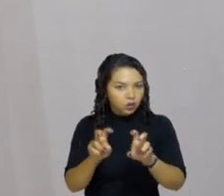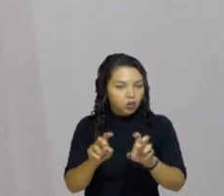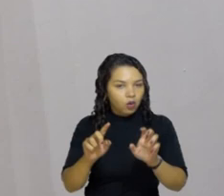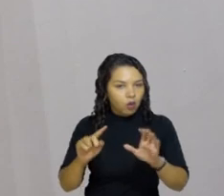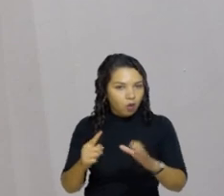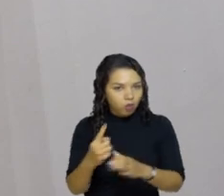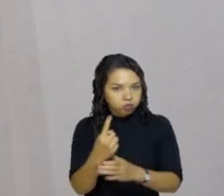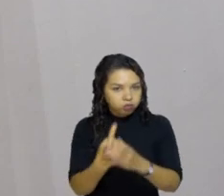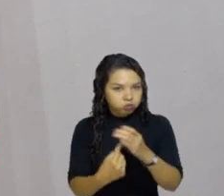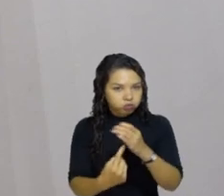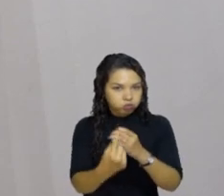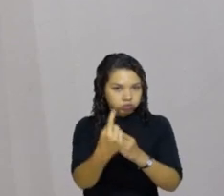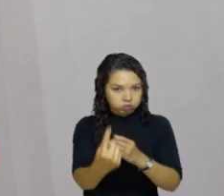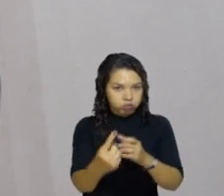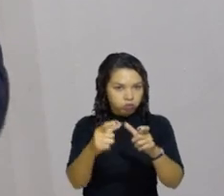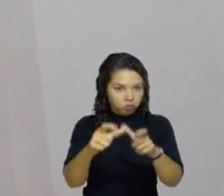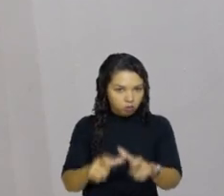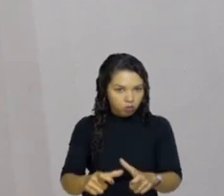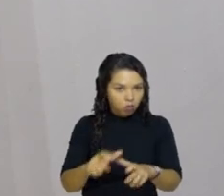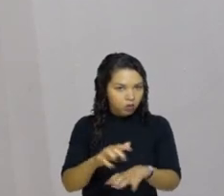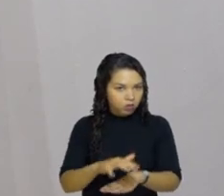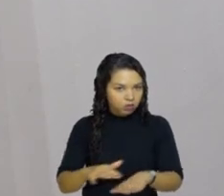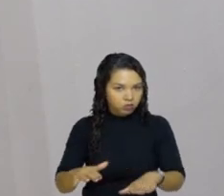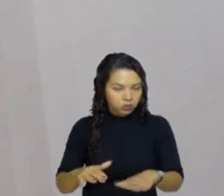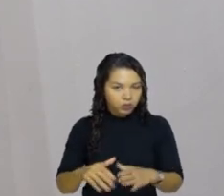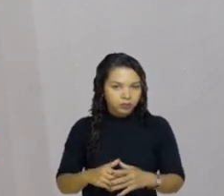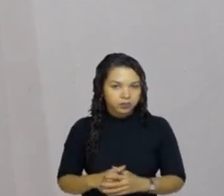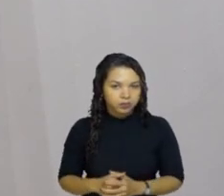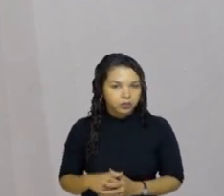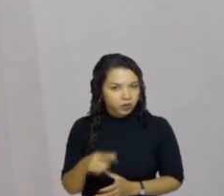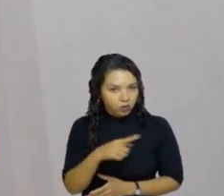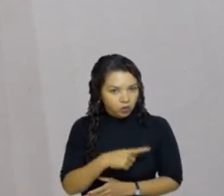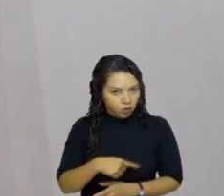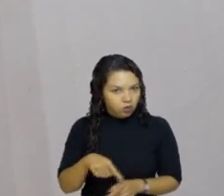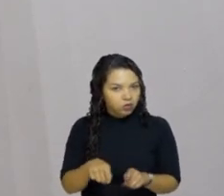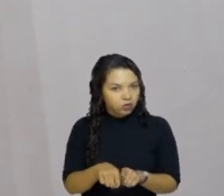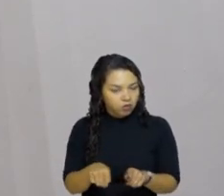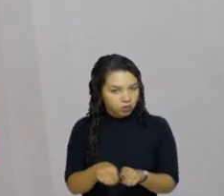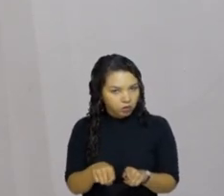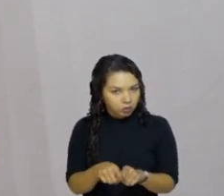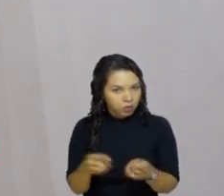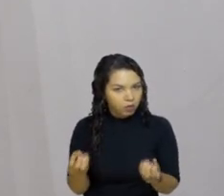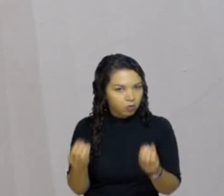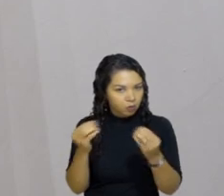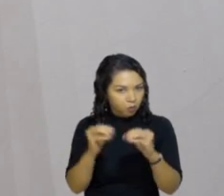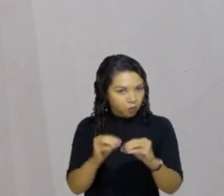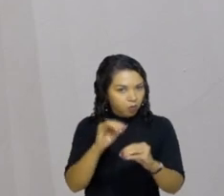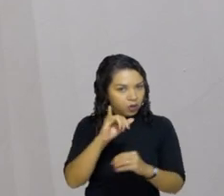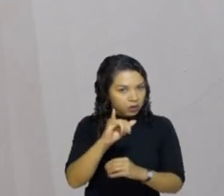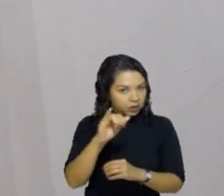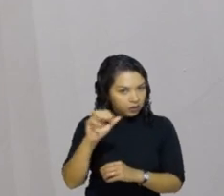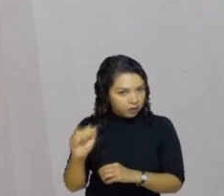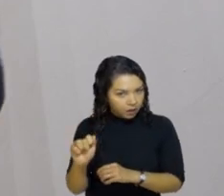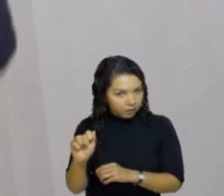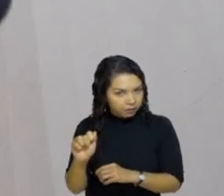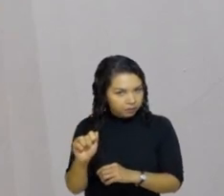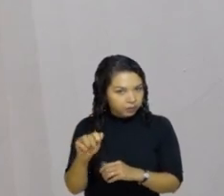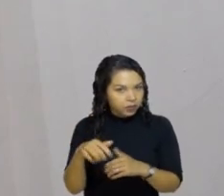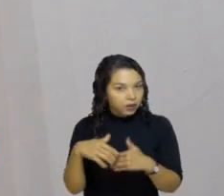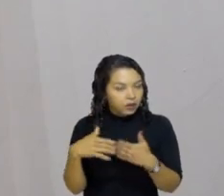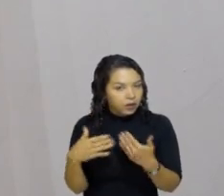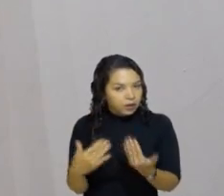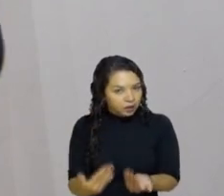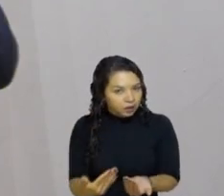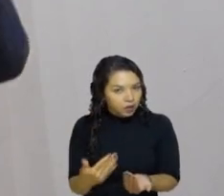o seguinte: nós colocamos inteligência artificial, deputado Zé Milton, no Sistema Único de Denúncias. Então, o cidadão faz uma